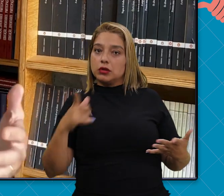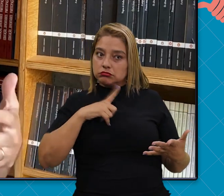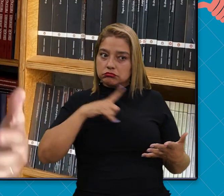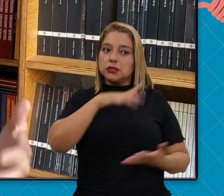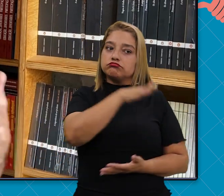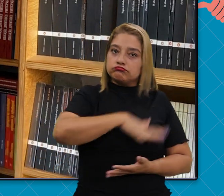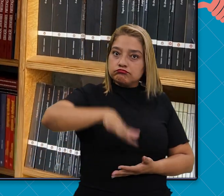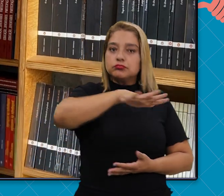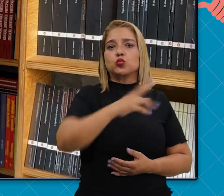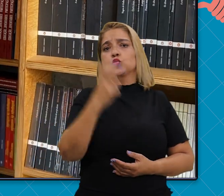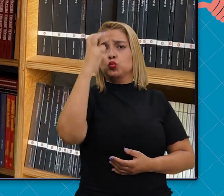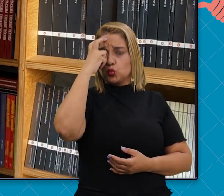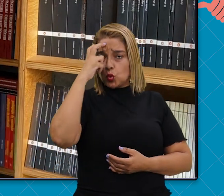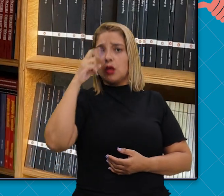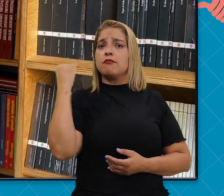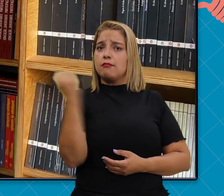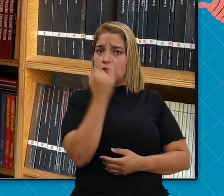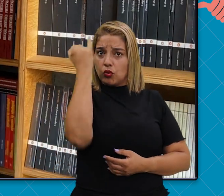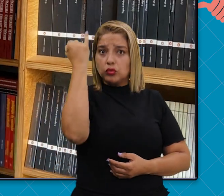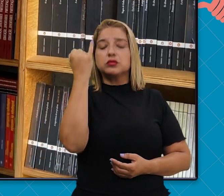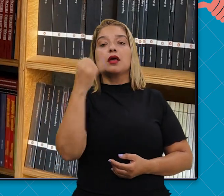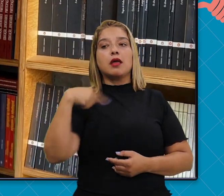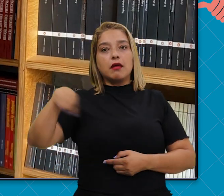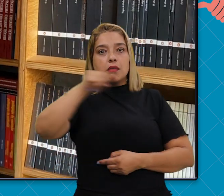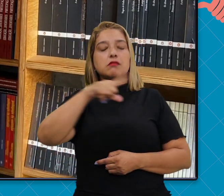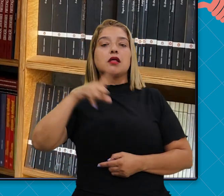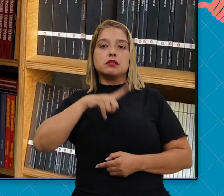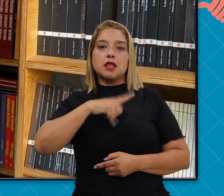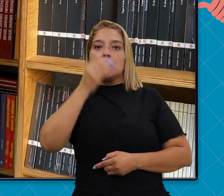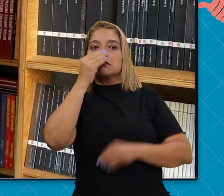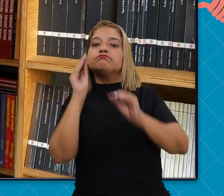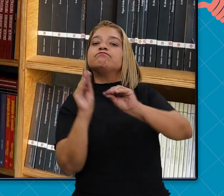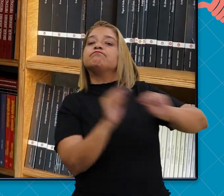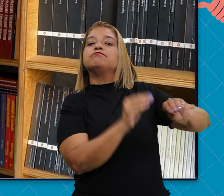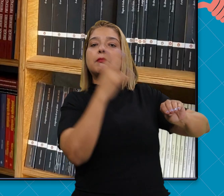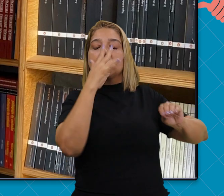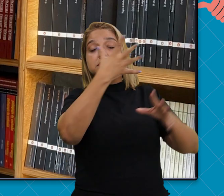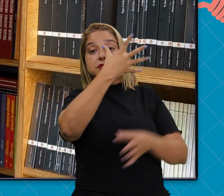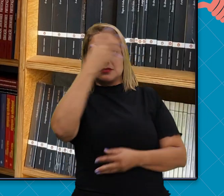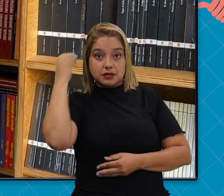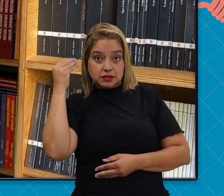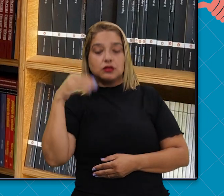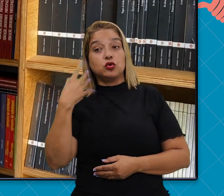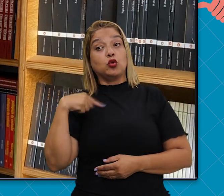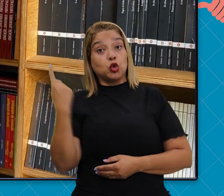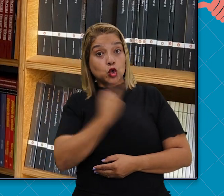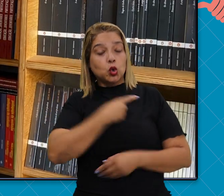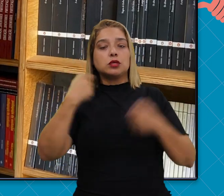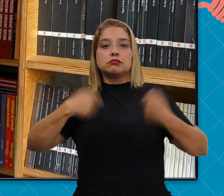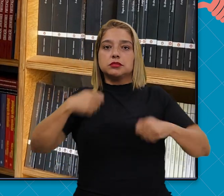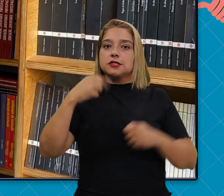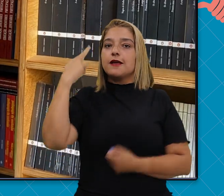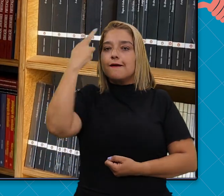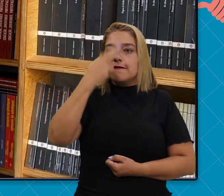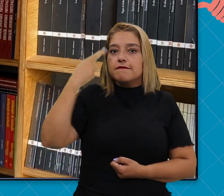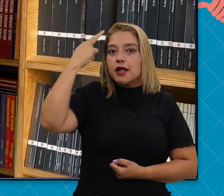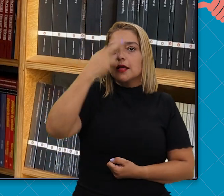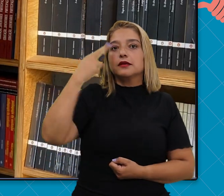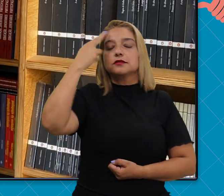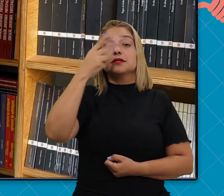muitos bens culturais reconhecidos, mas temos muitos também deixados ao esquecimento. Então, nós devemos